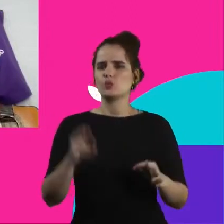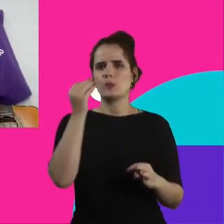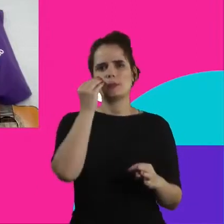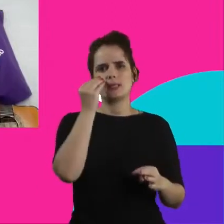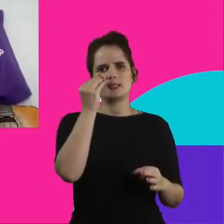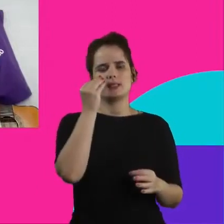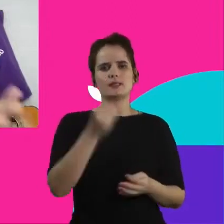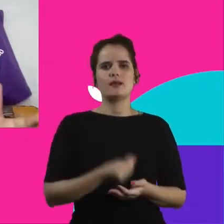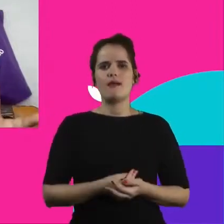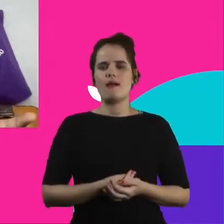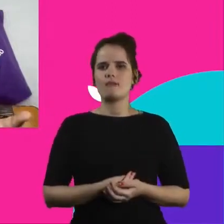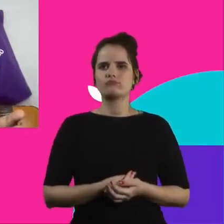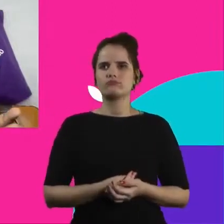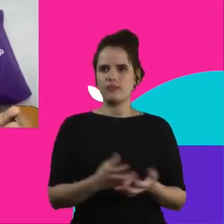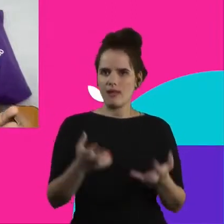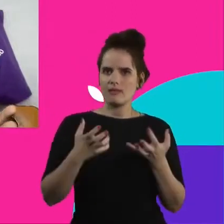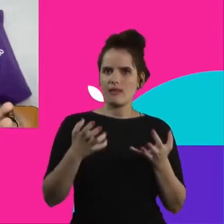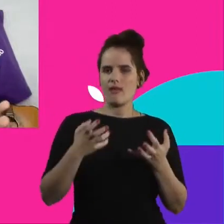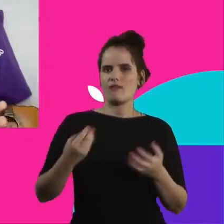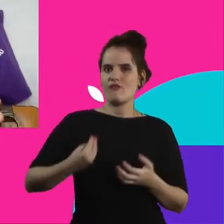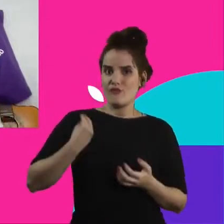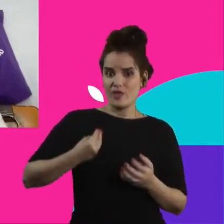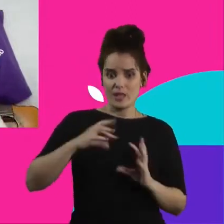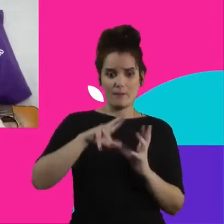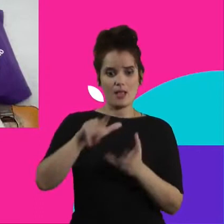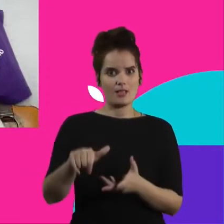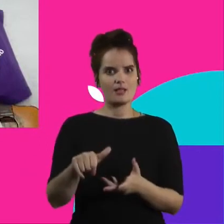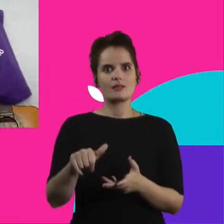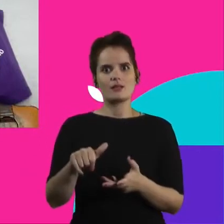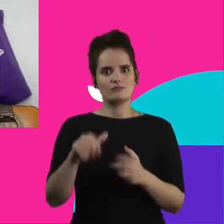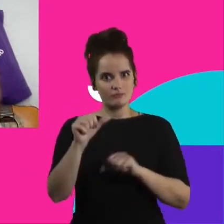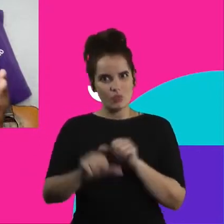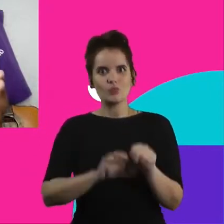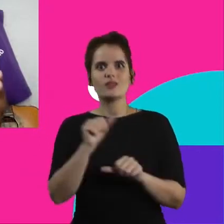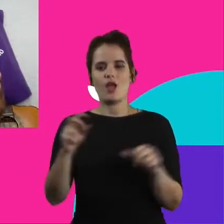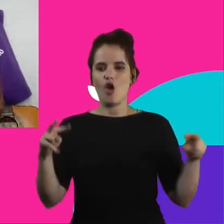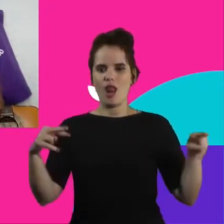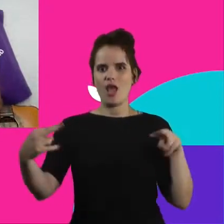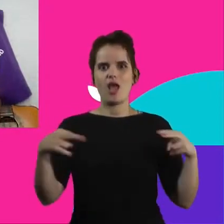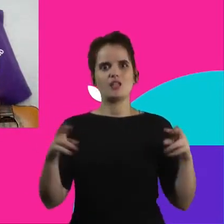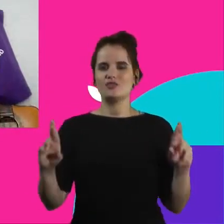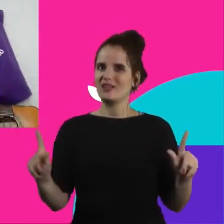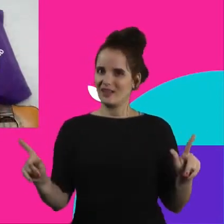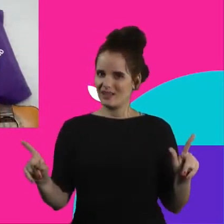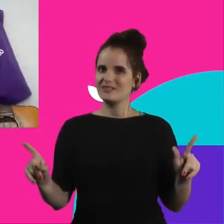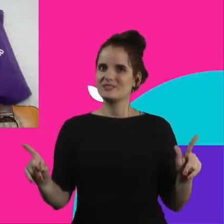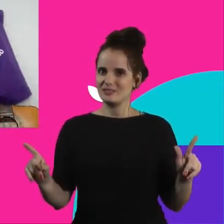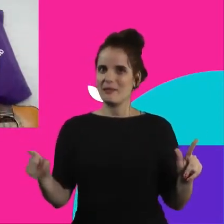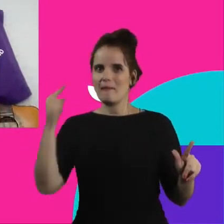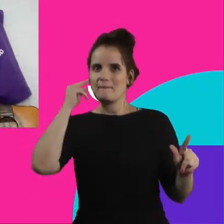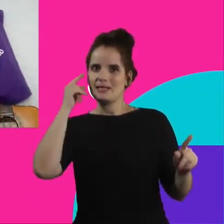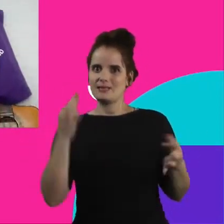buscar a regeneração do nosso planeta. Porque é um outro olhar, né? Não da tecnologia como um